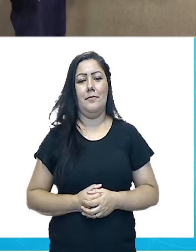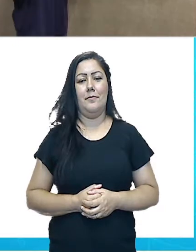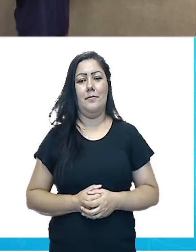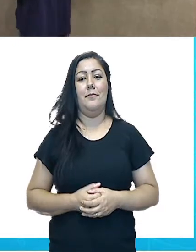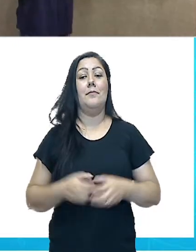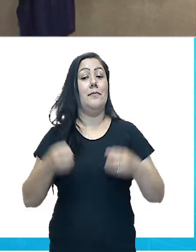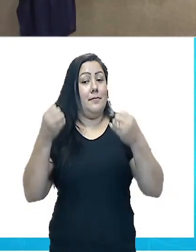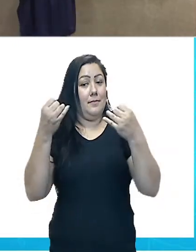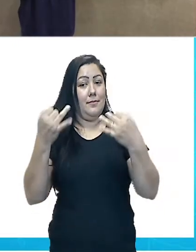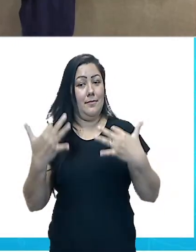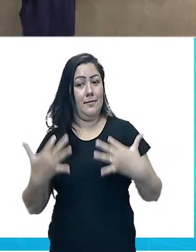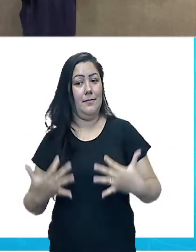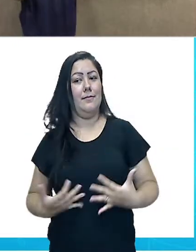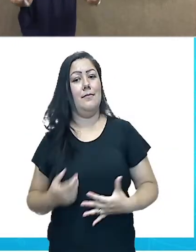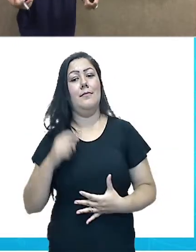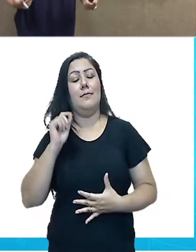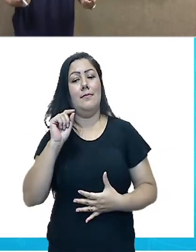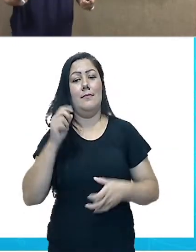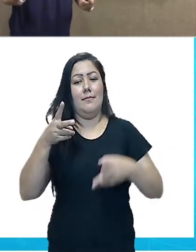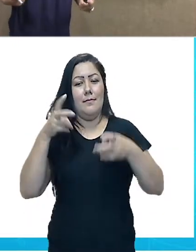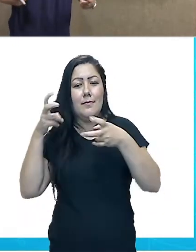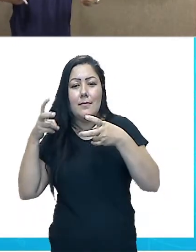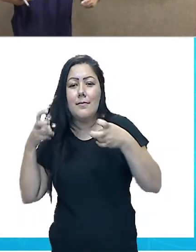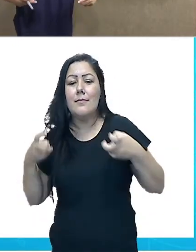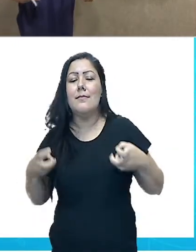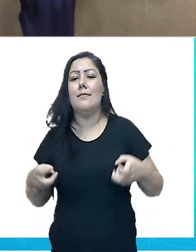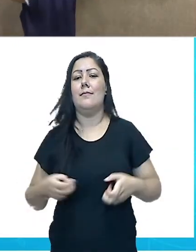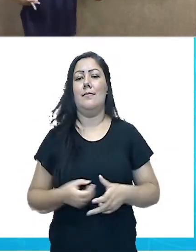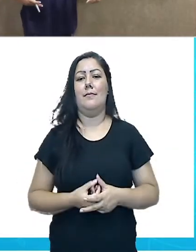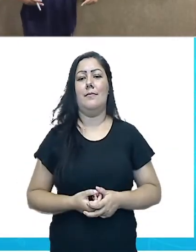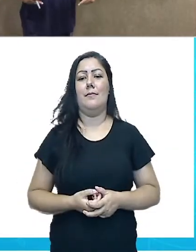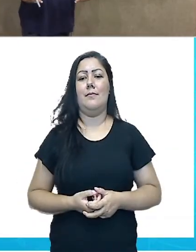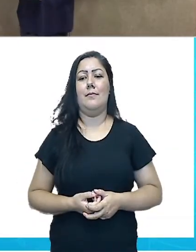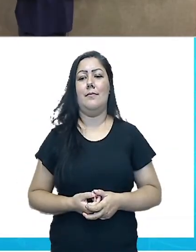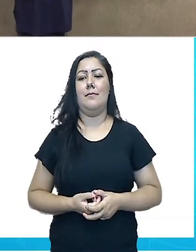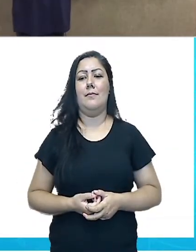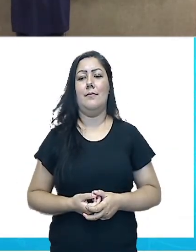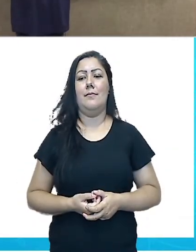dizemos e vemos, percebemos que existe uma